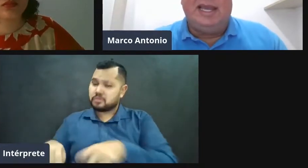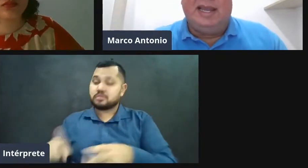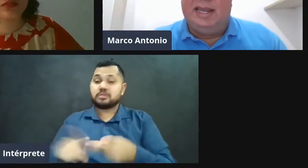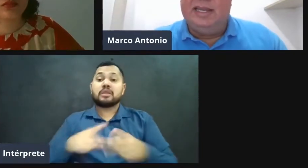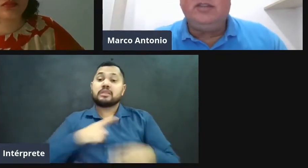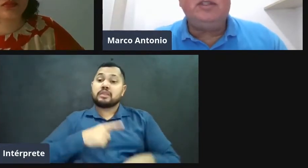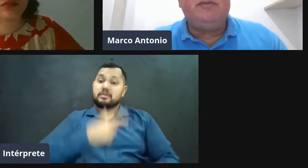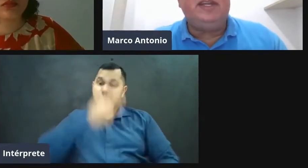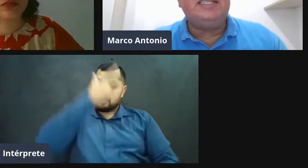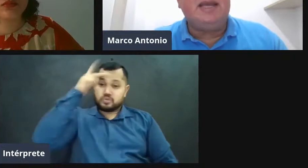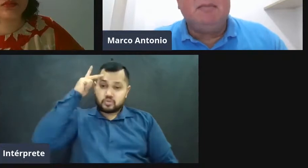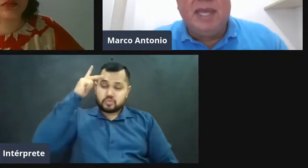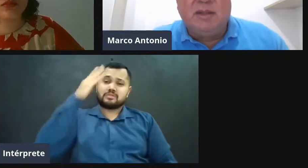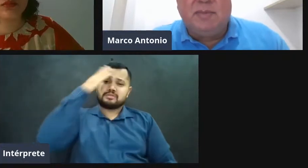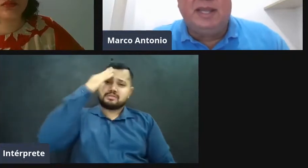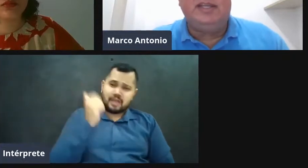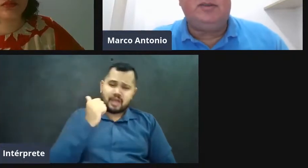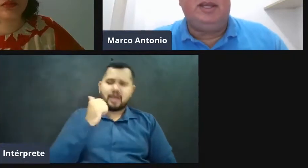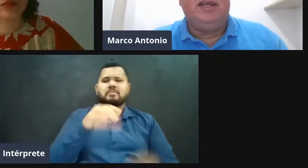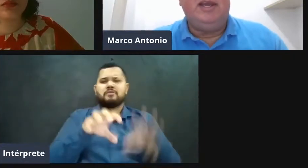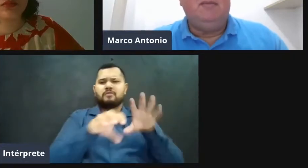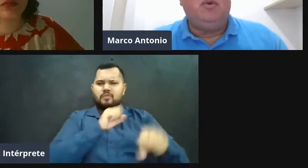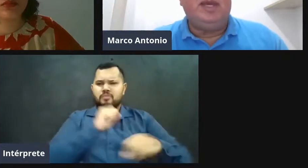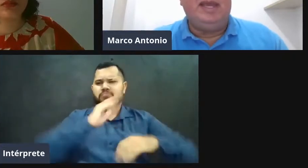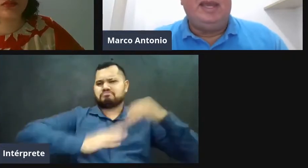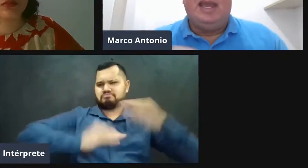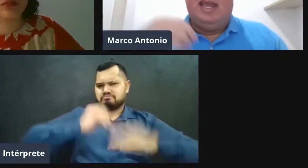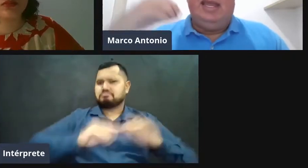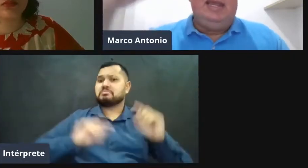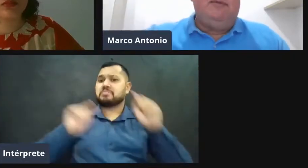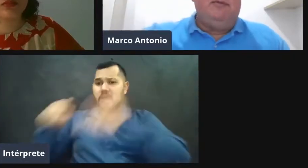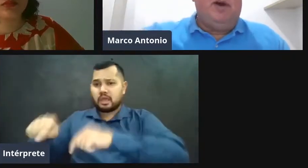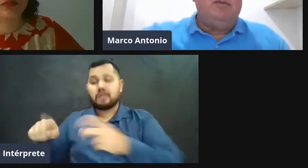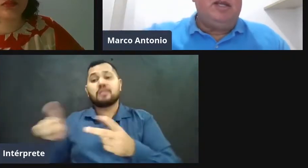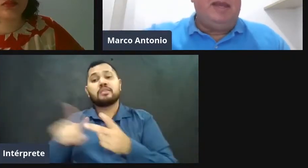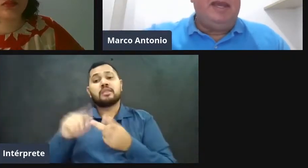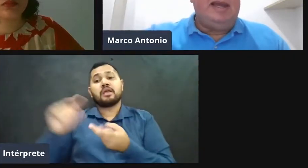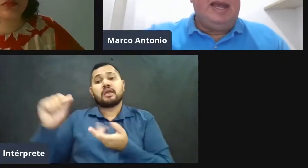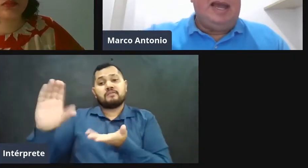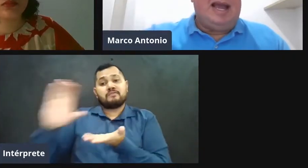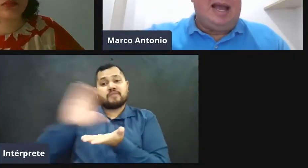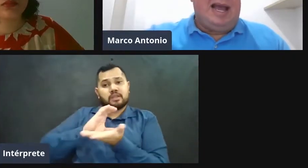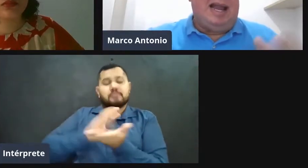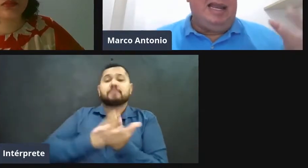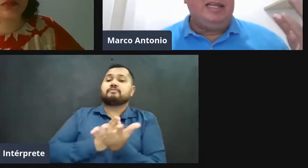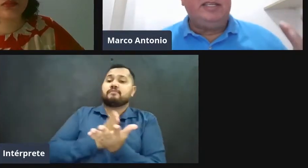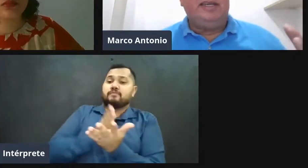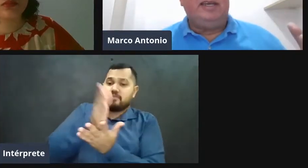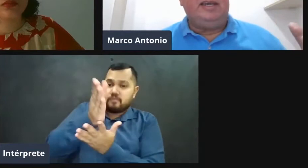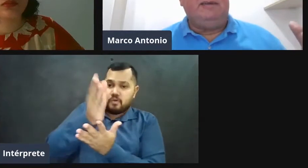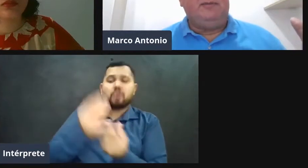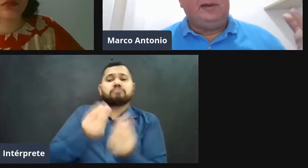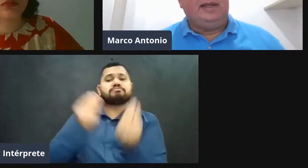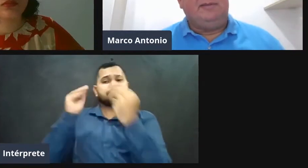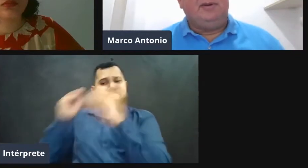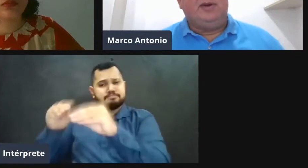temos nicho de financiamento para isso, né? Porque, e vamos também, além